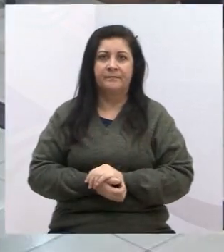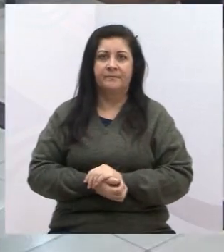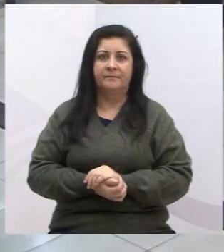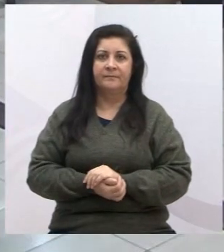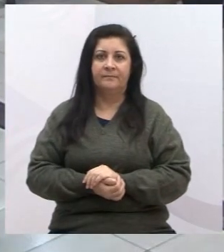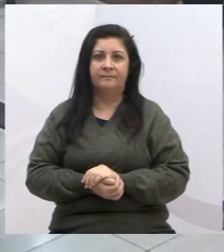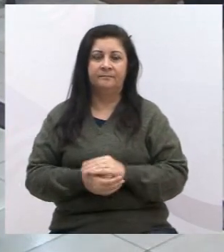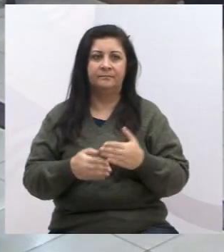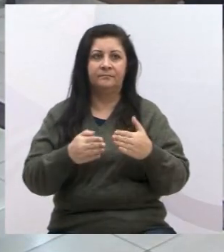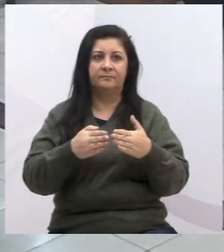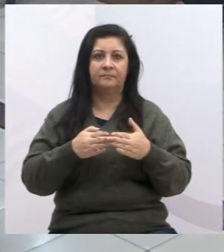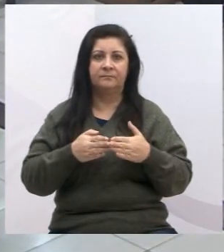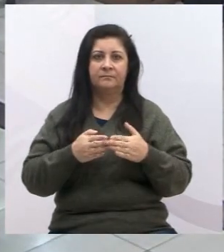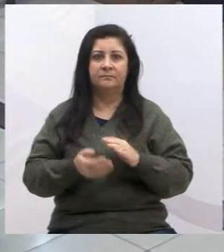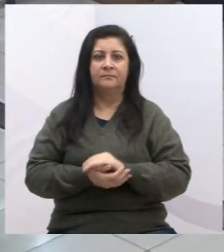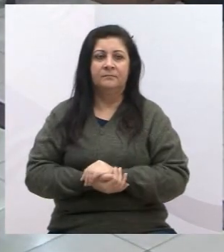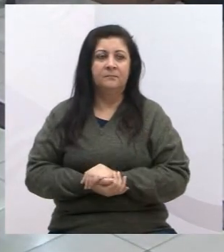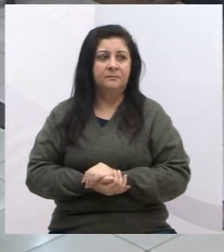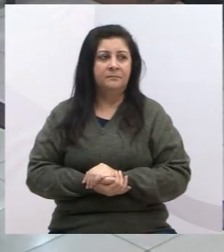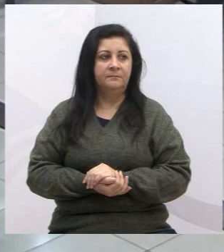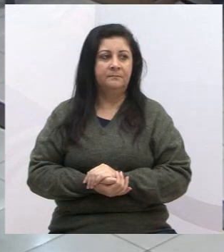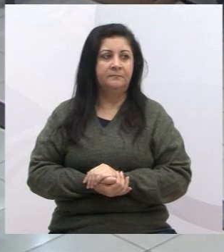Com licença.